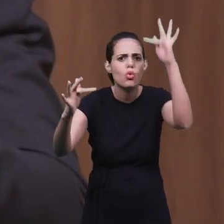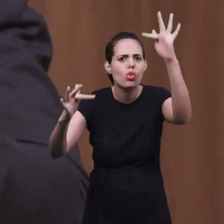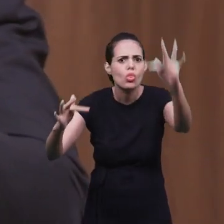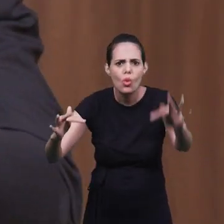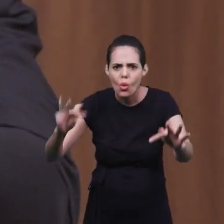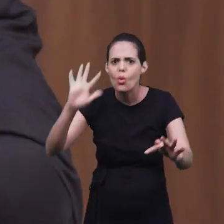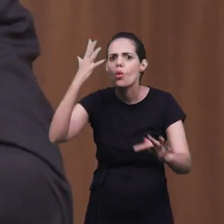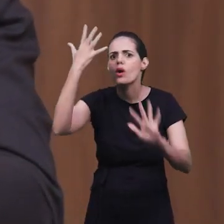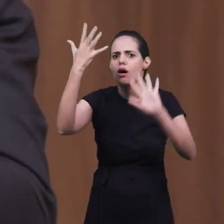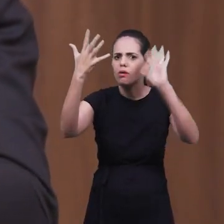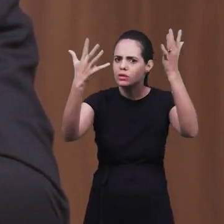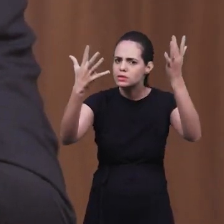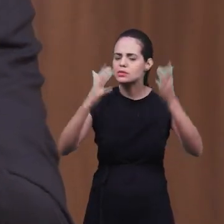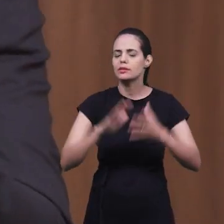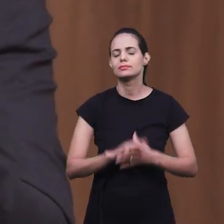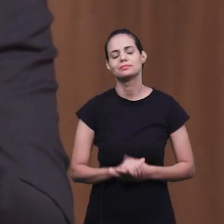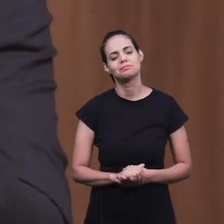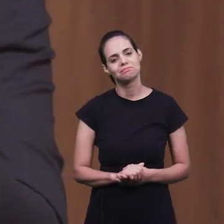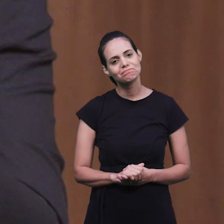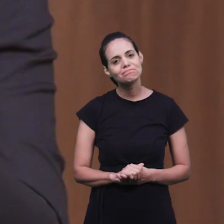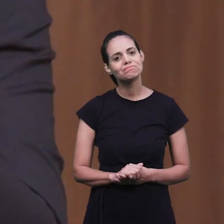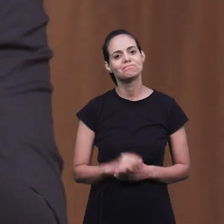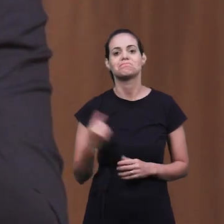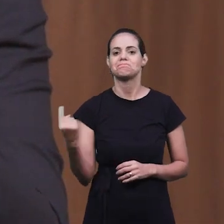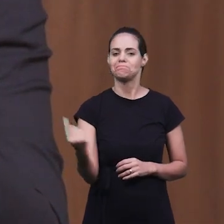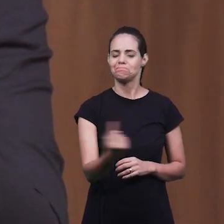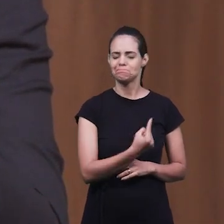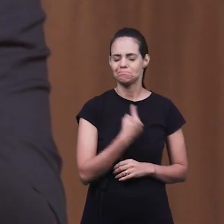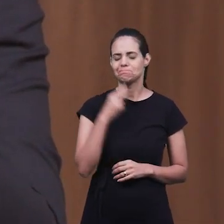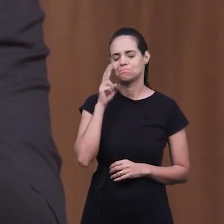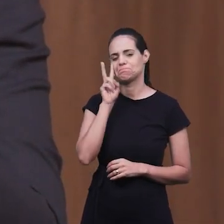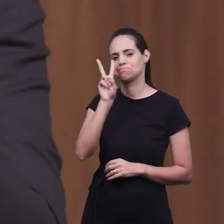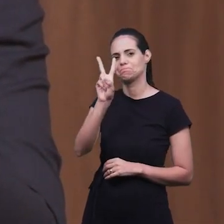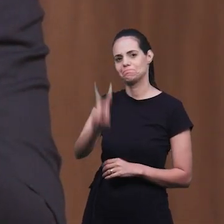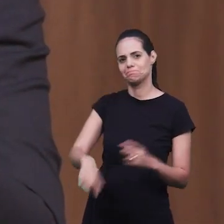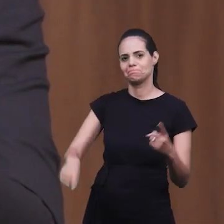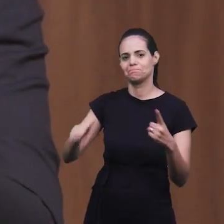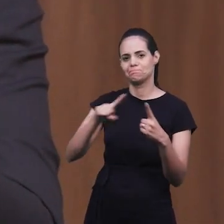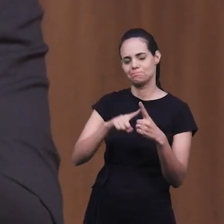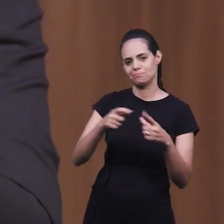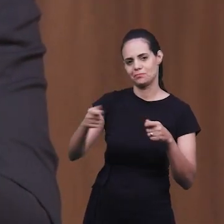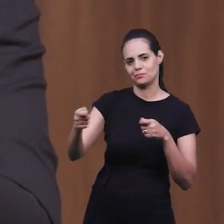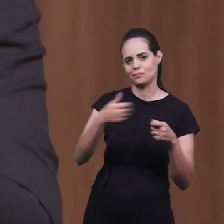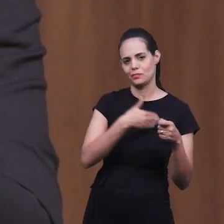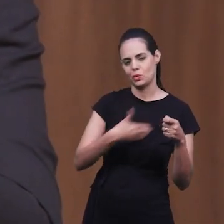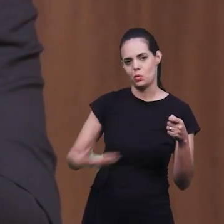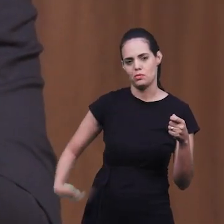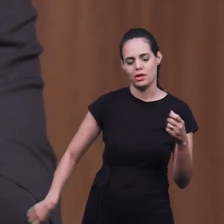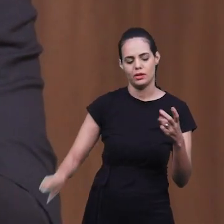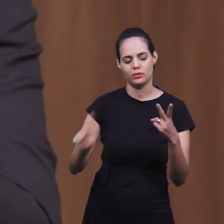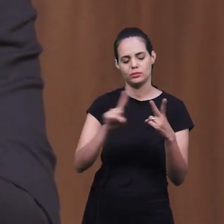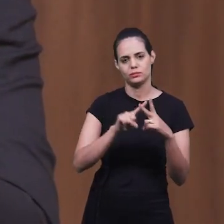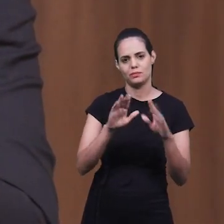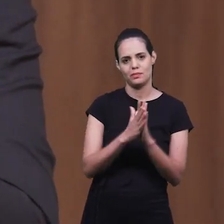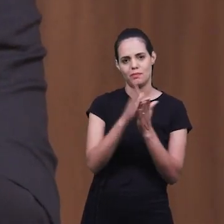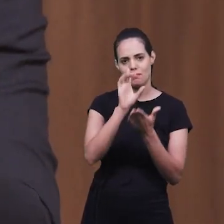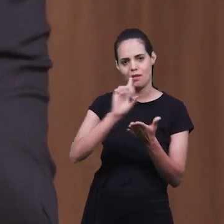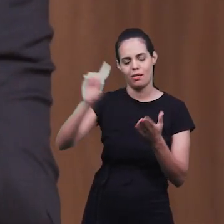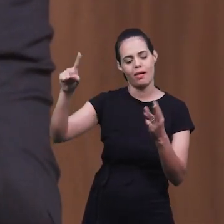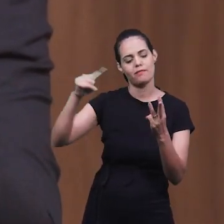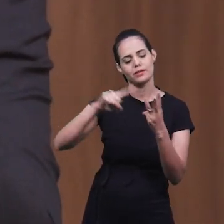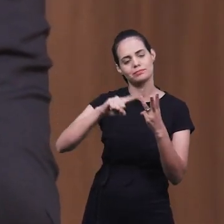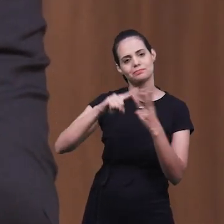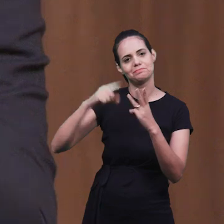nomes, nós vemos uma operação do Espírito, através do governo, através da palavra e através